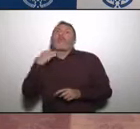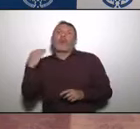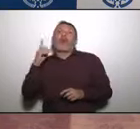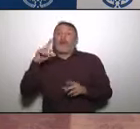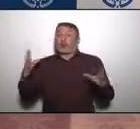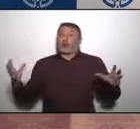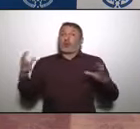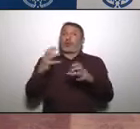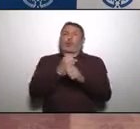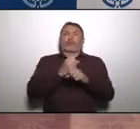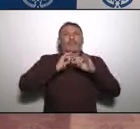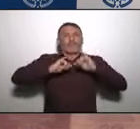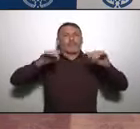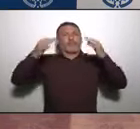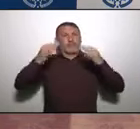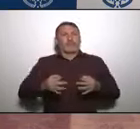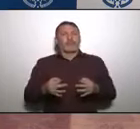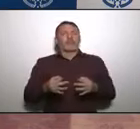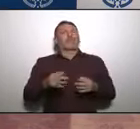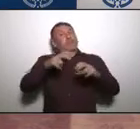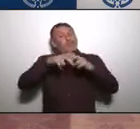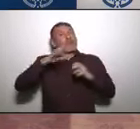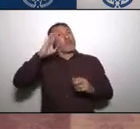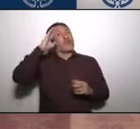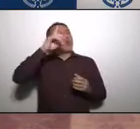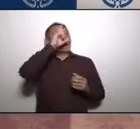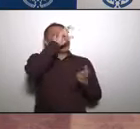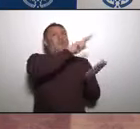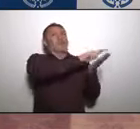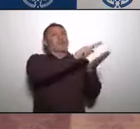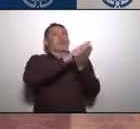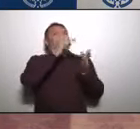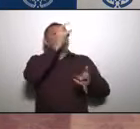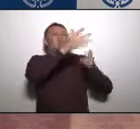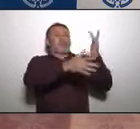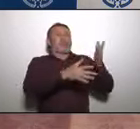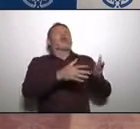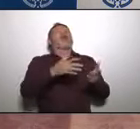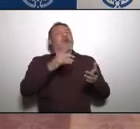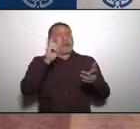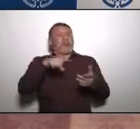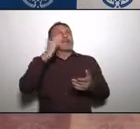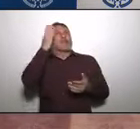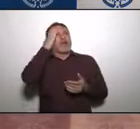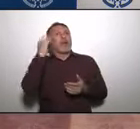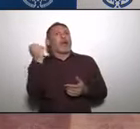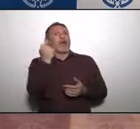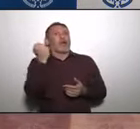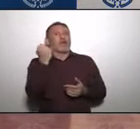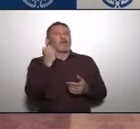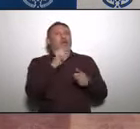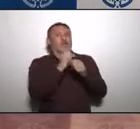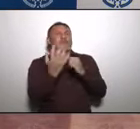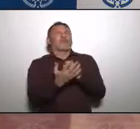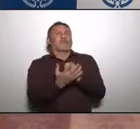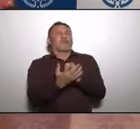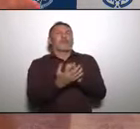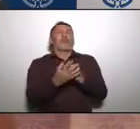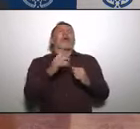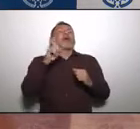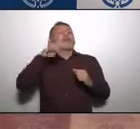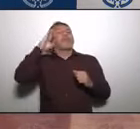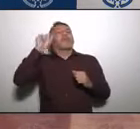dois últimos são os dois últimos que melhor representam a gravidade de uma virose. No caso, então, a pessoa que perde a vida